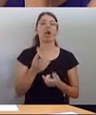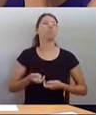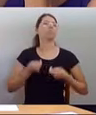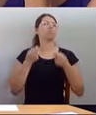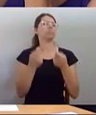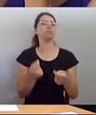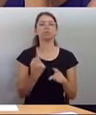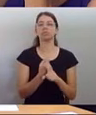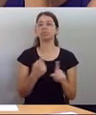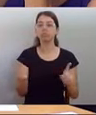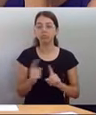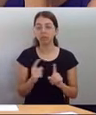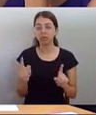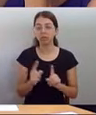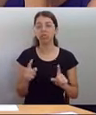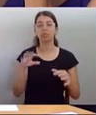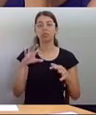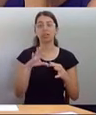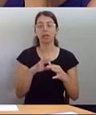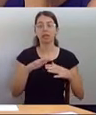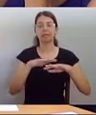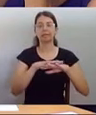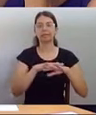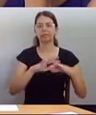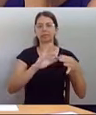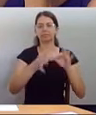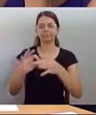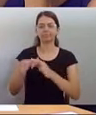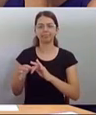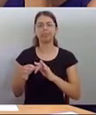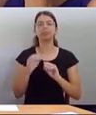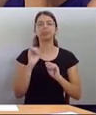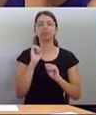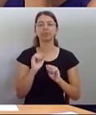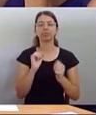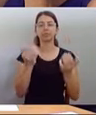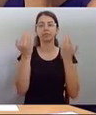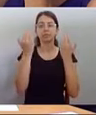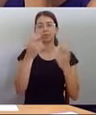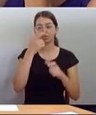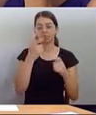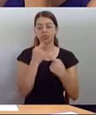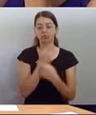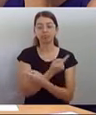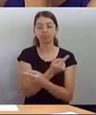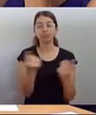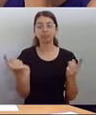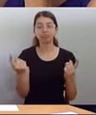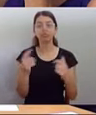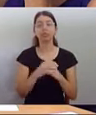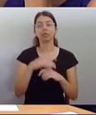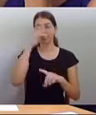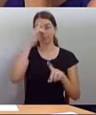Tratava-se da criação de uma rede de informação ao público para, em situação que se